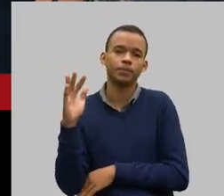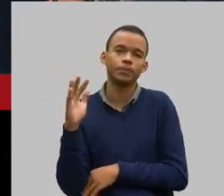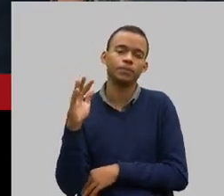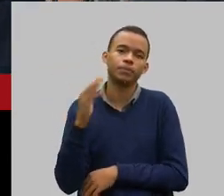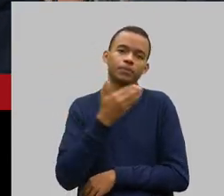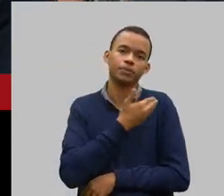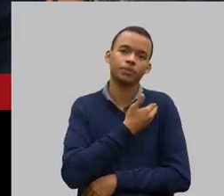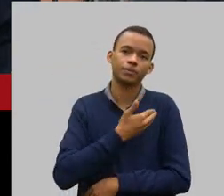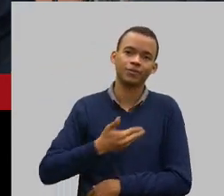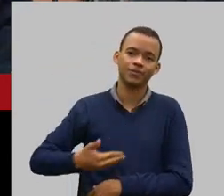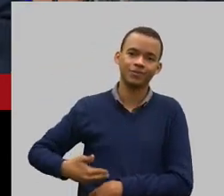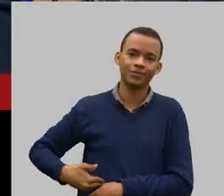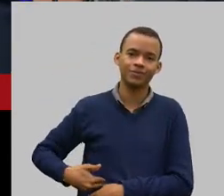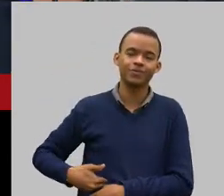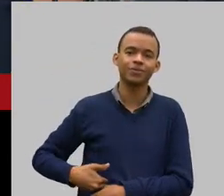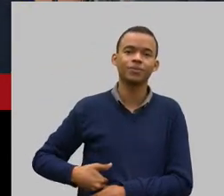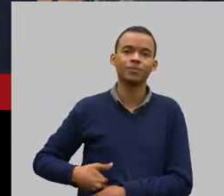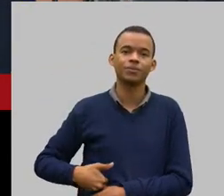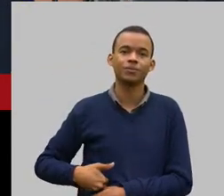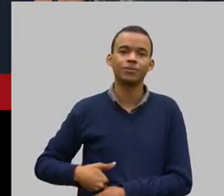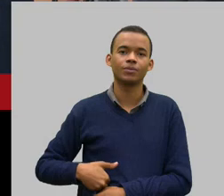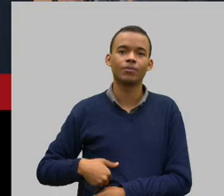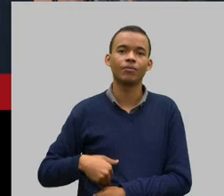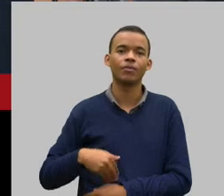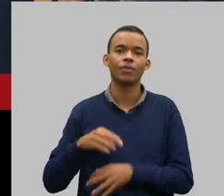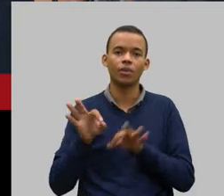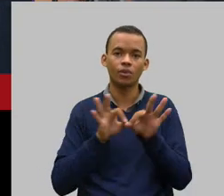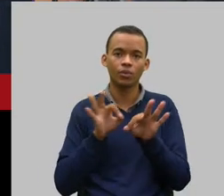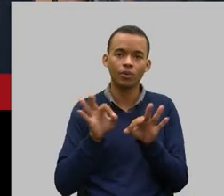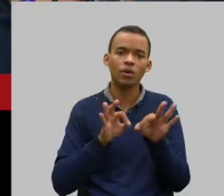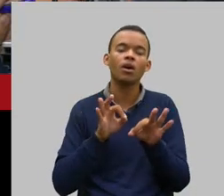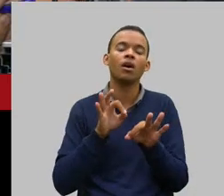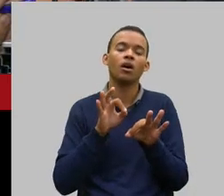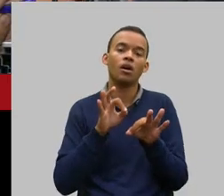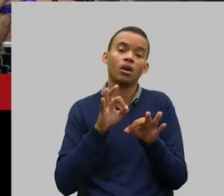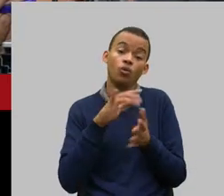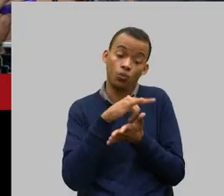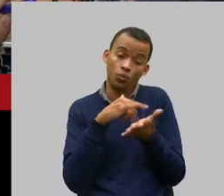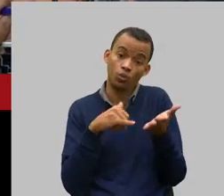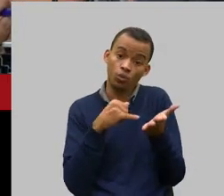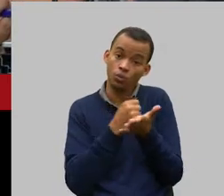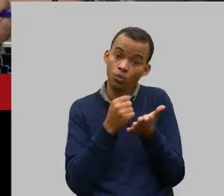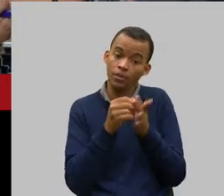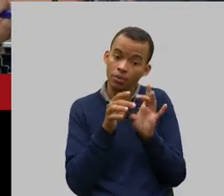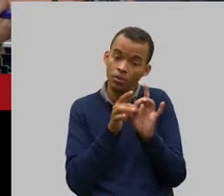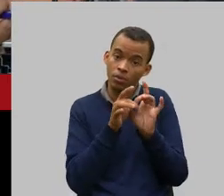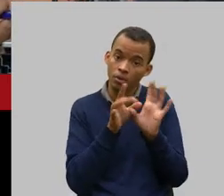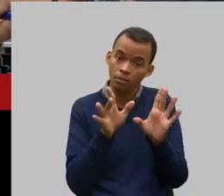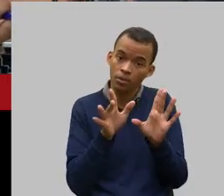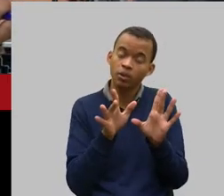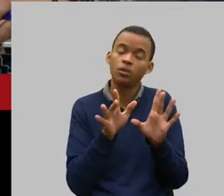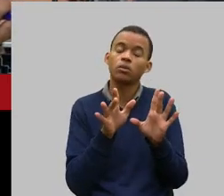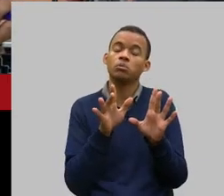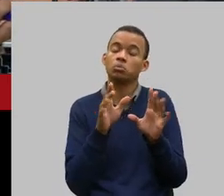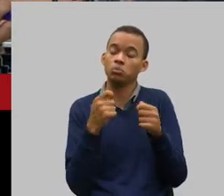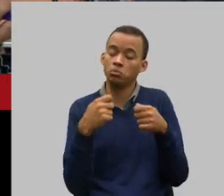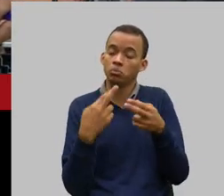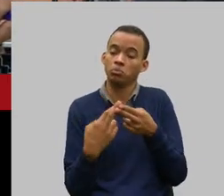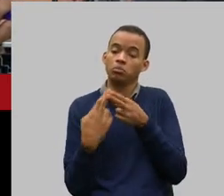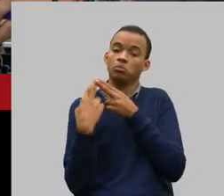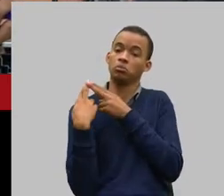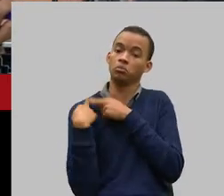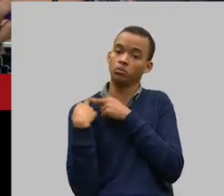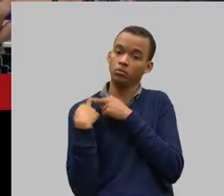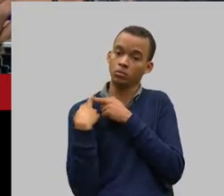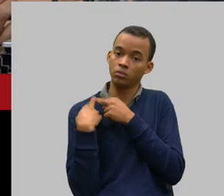mão que é o licenciamento responsável mas célere né uma celeridade com responsabilidade